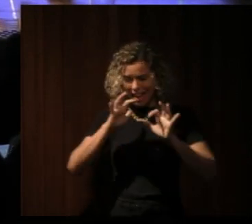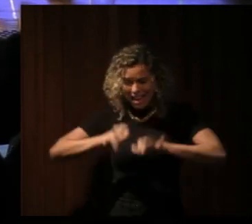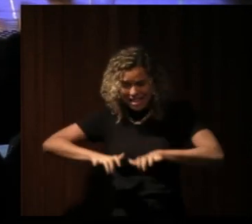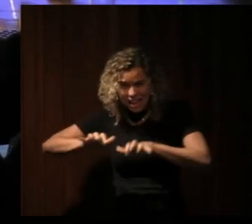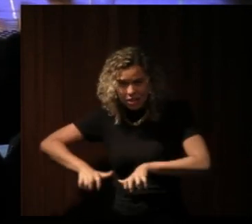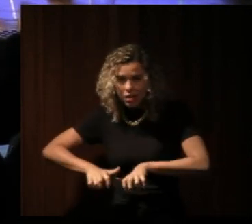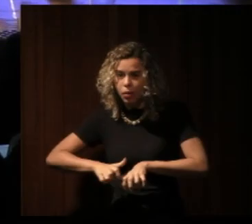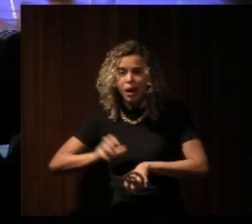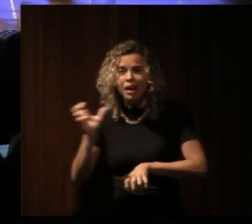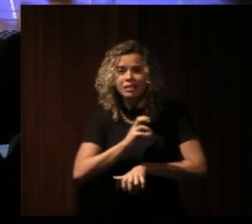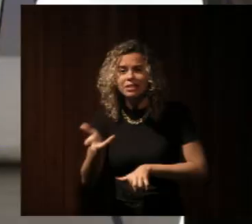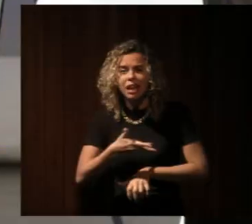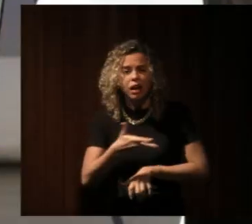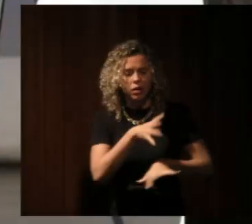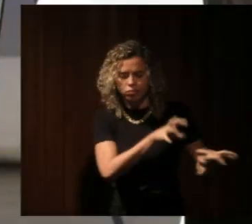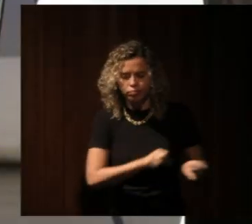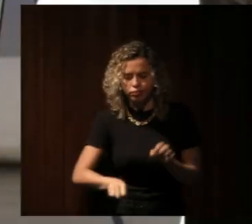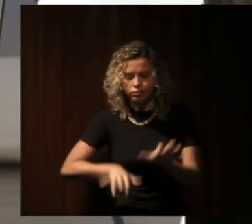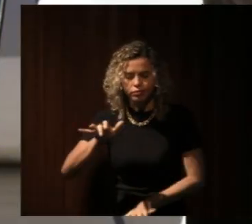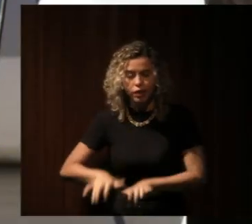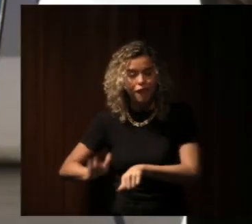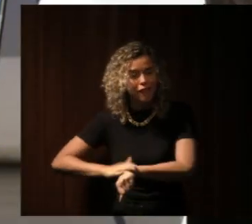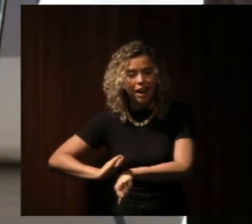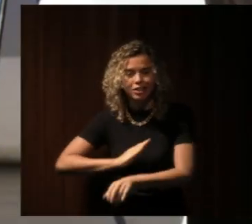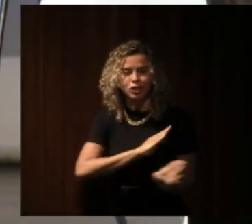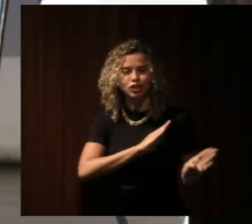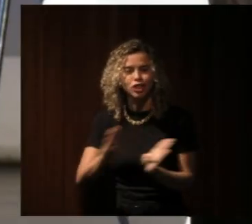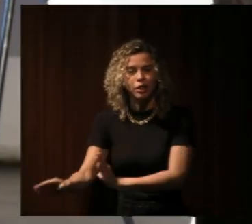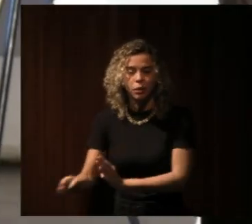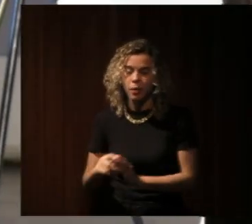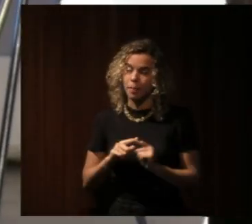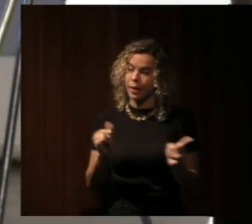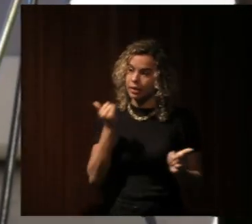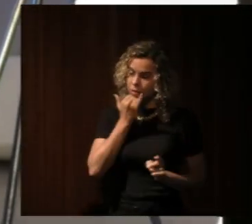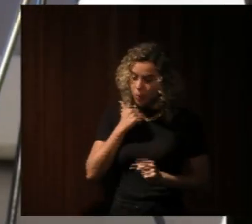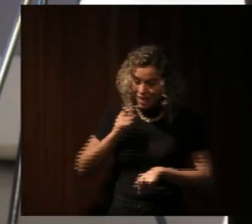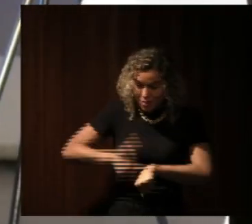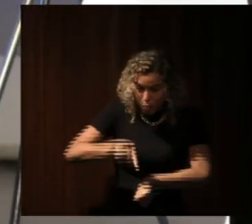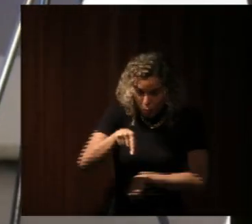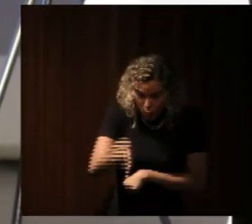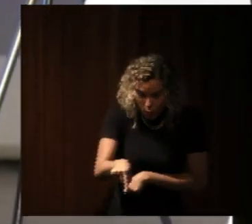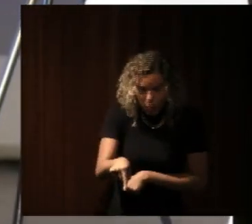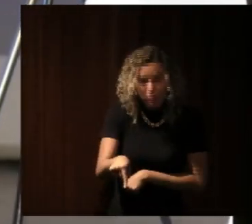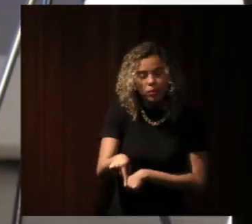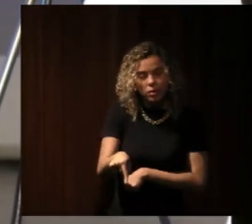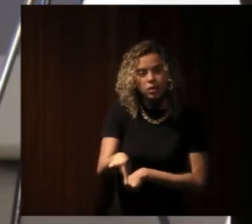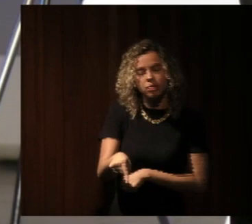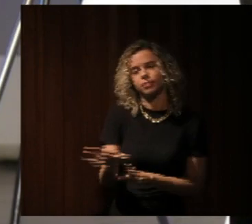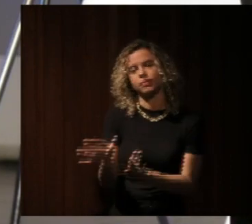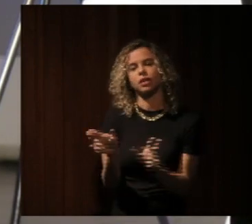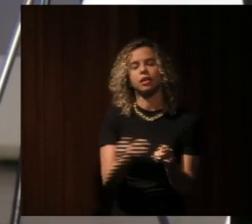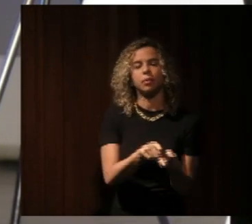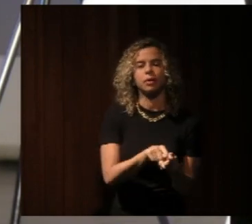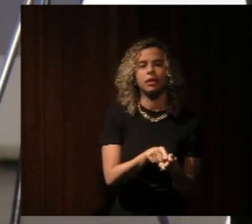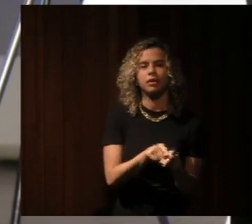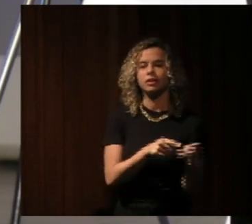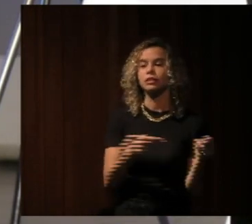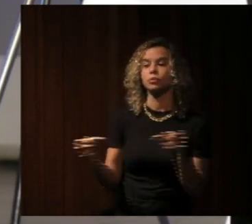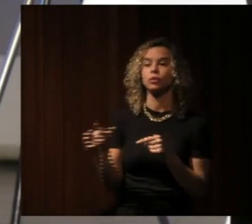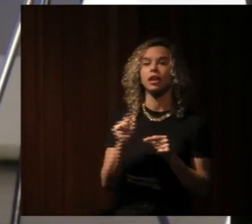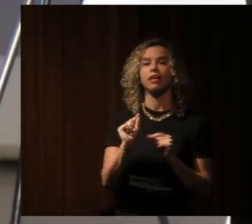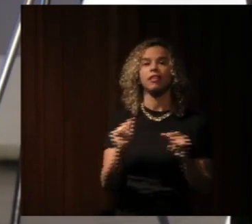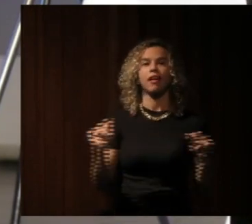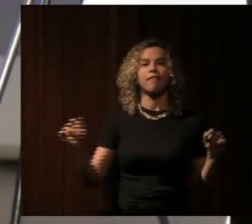esse ritmo acelerado né E e aí foi quando eu acho que esse e fora essa disputa por